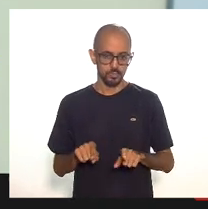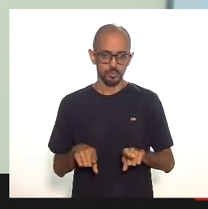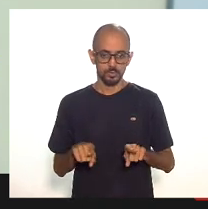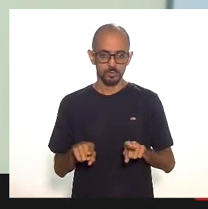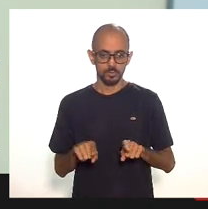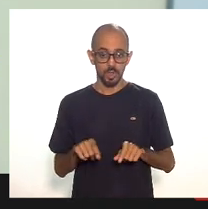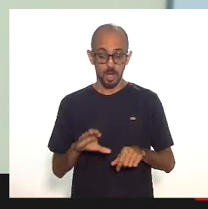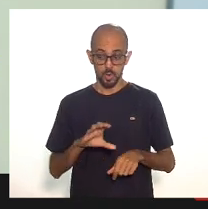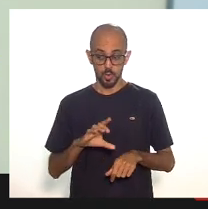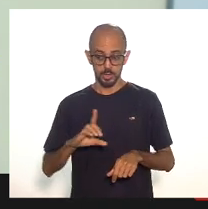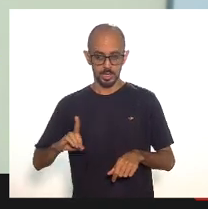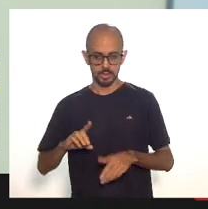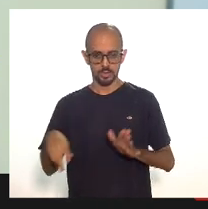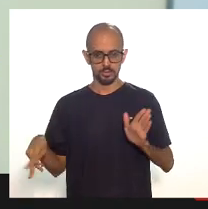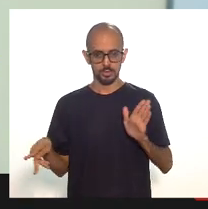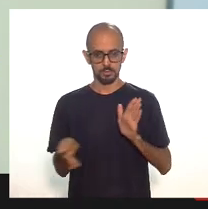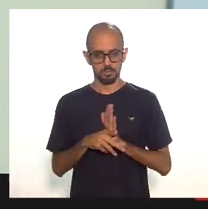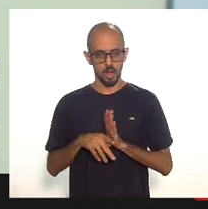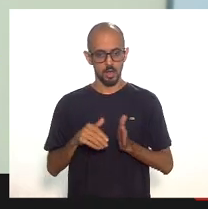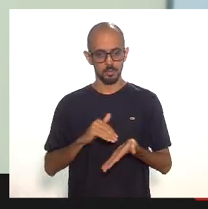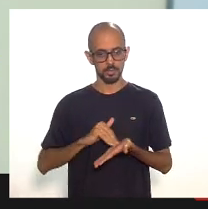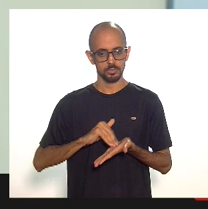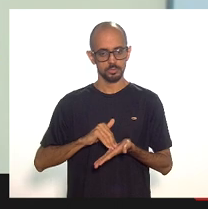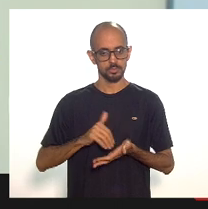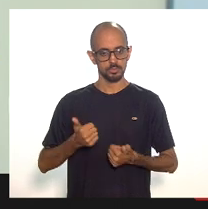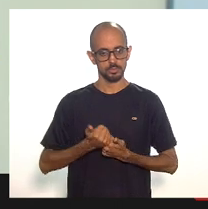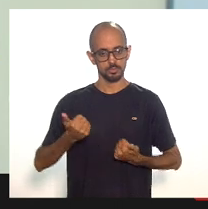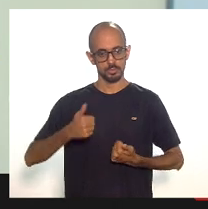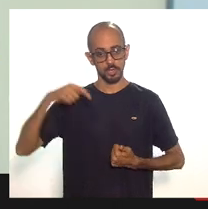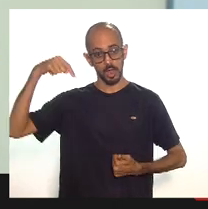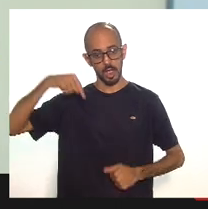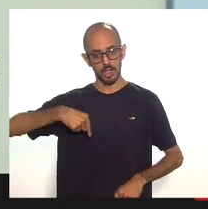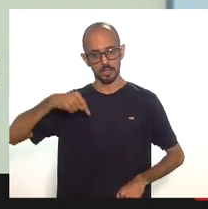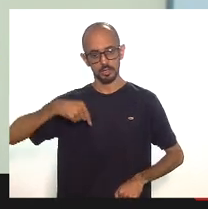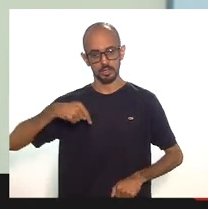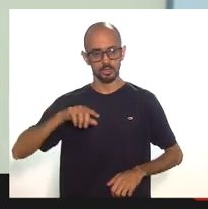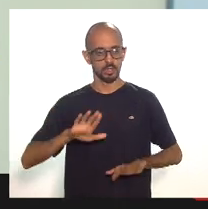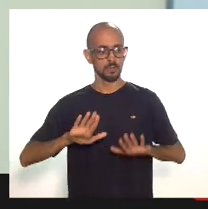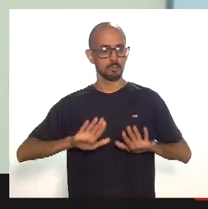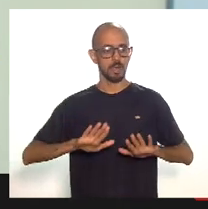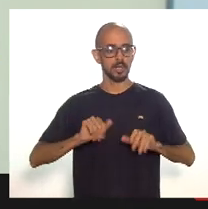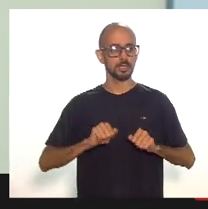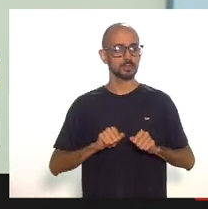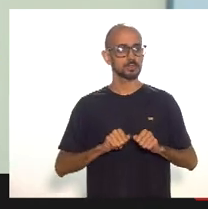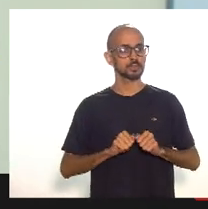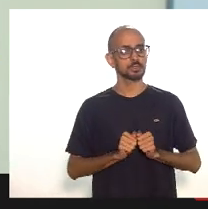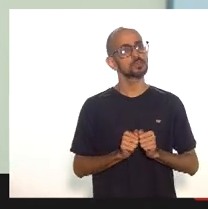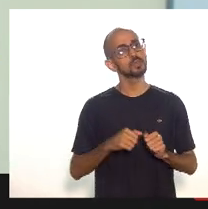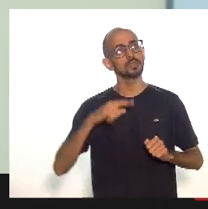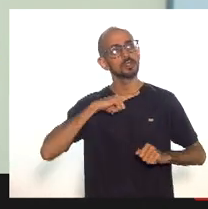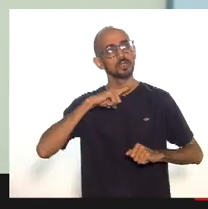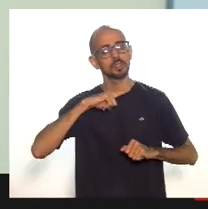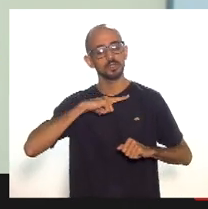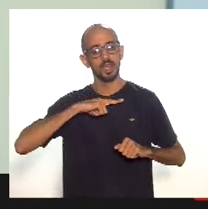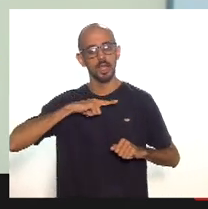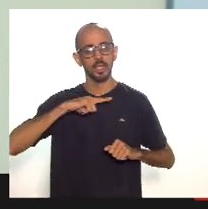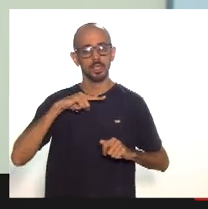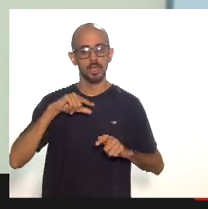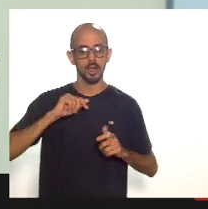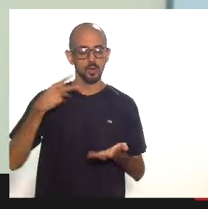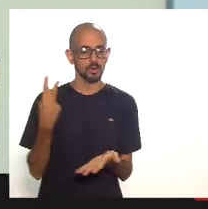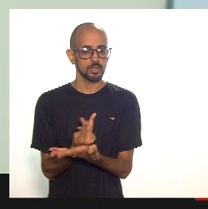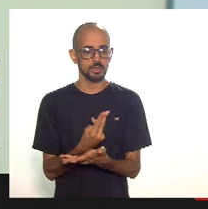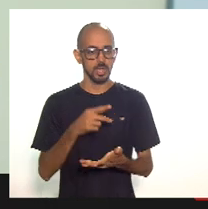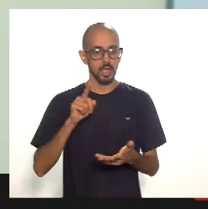sob a coordenação desta superintendência. O que está ocorrendo é um contrato, um termo